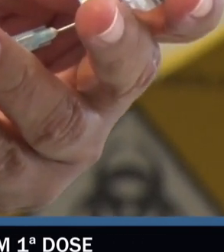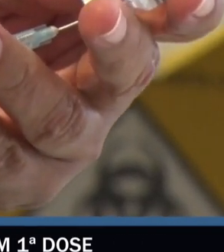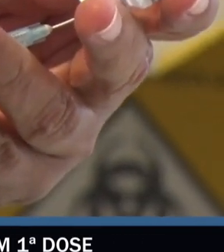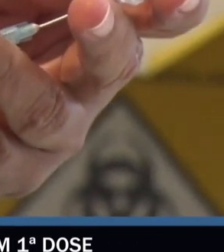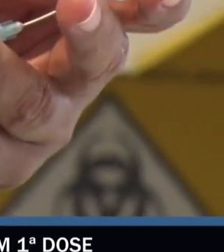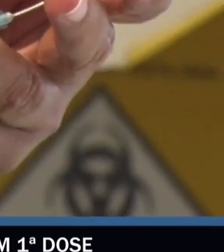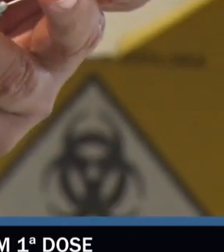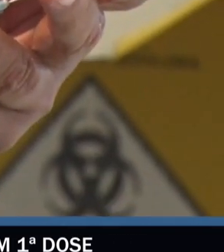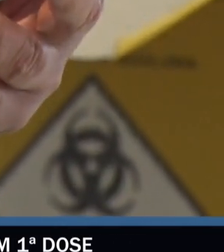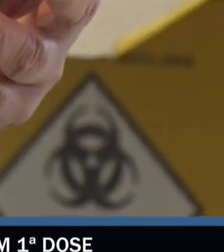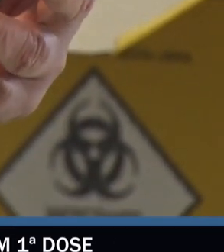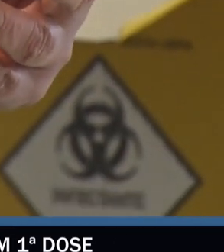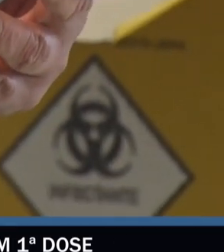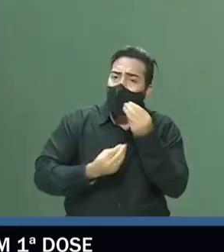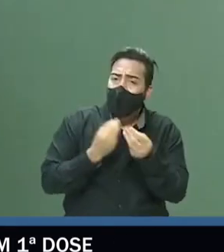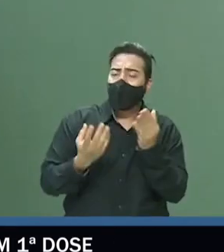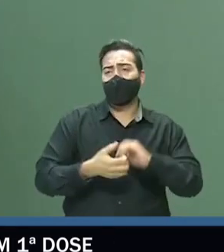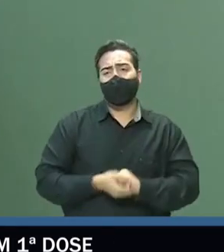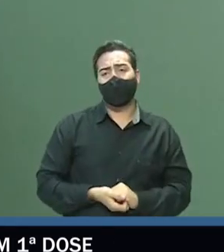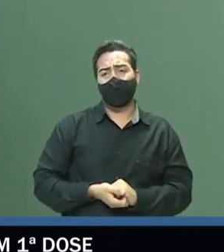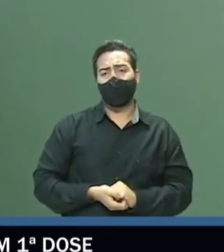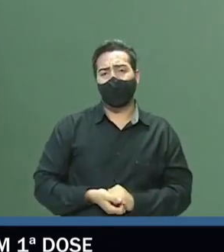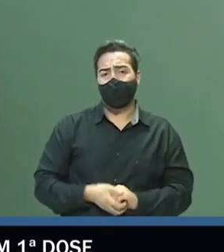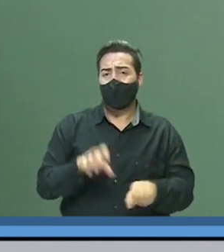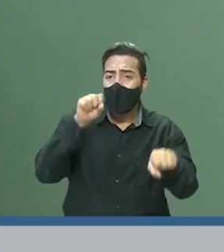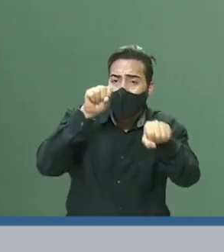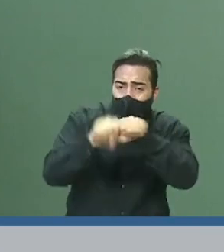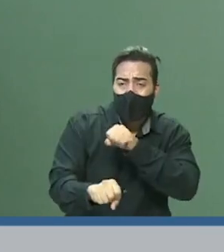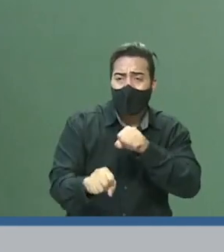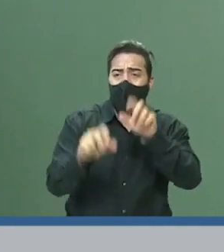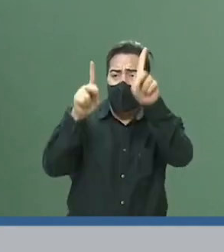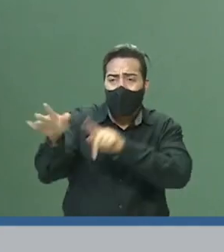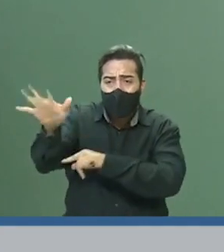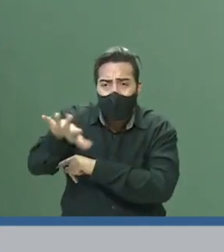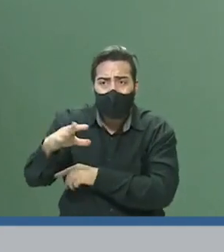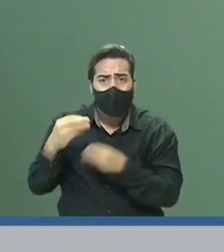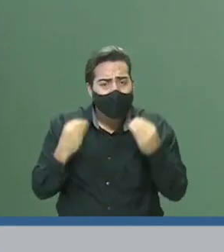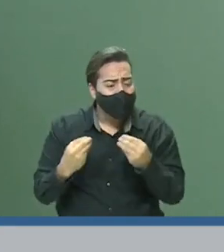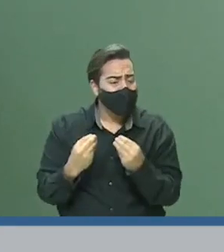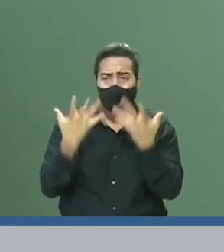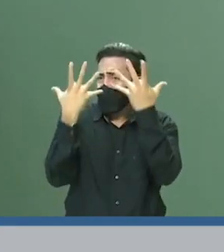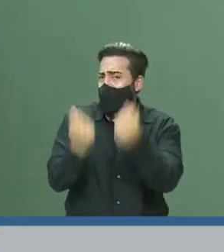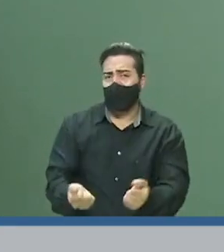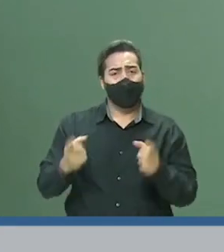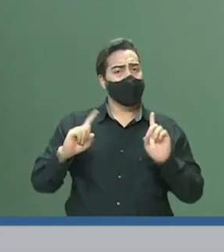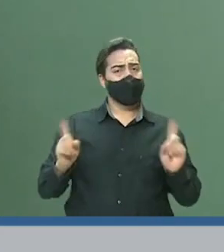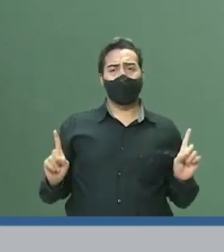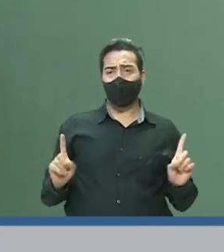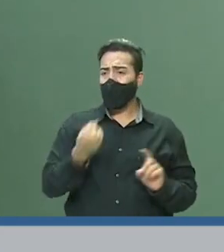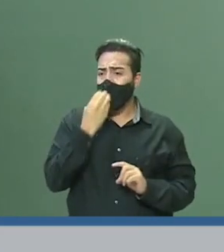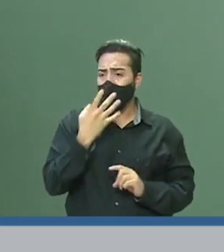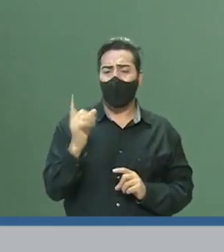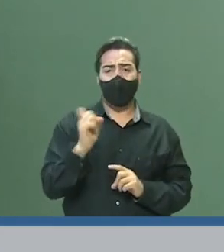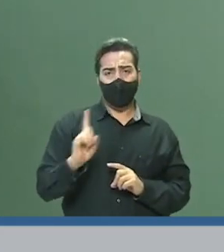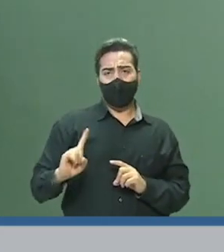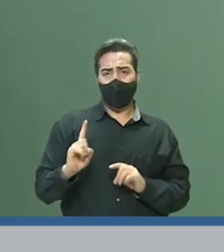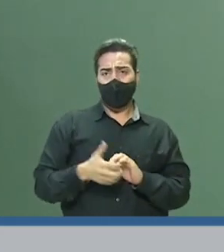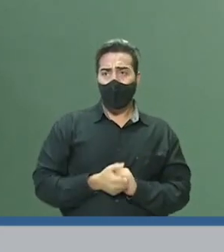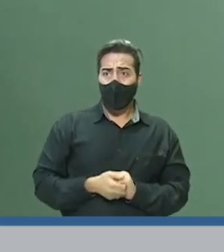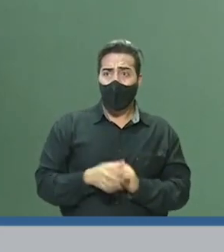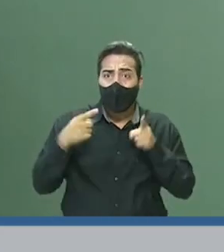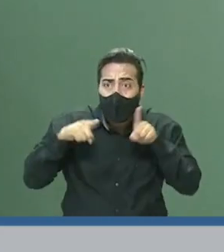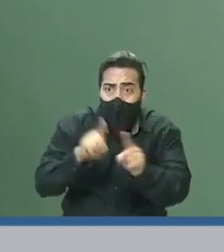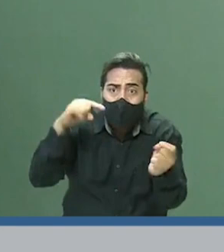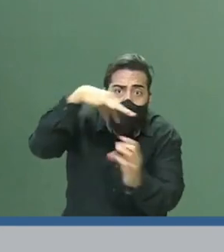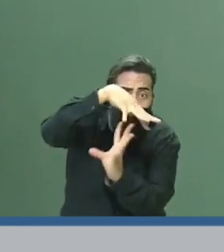de óbitos no estado. Isso é um absurdo. Isso, de fato, é intolerável. Quando a gente vive